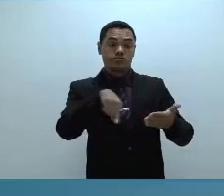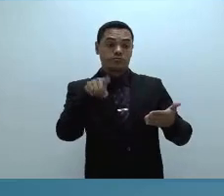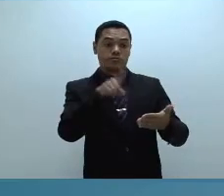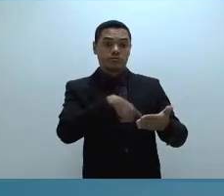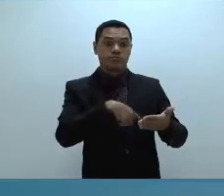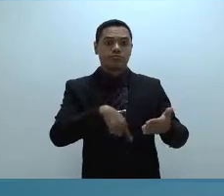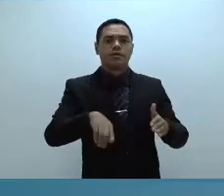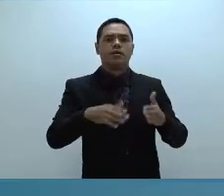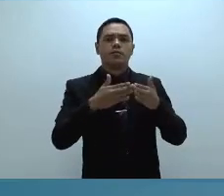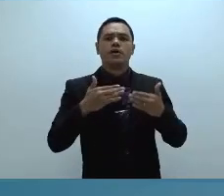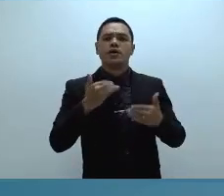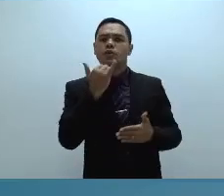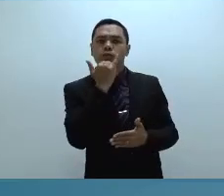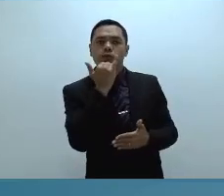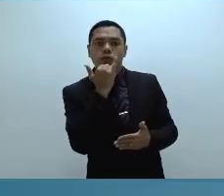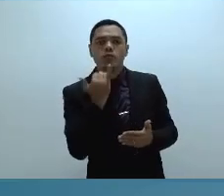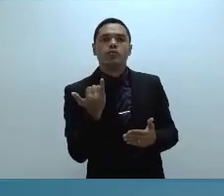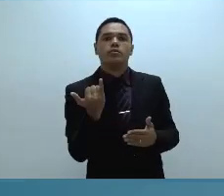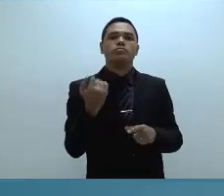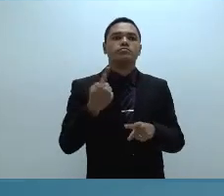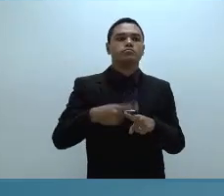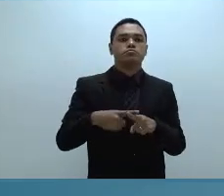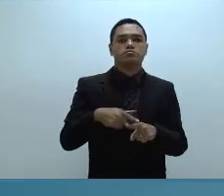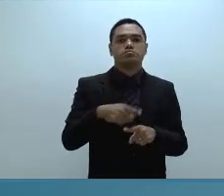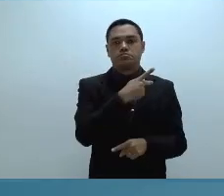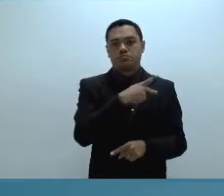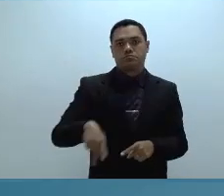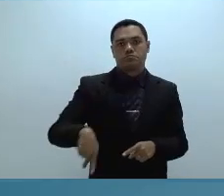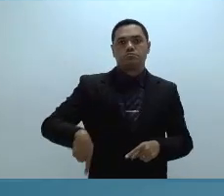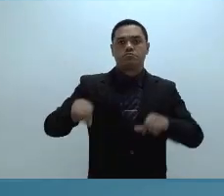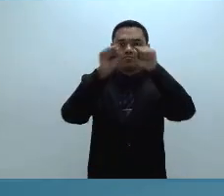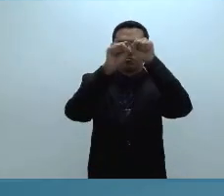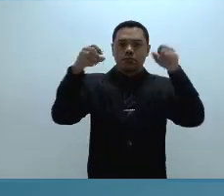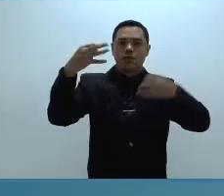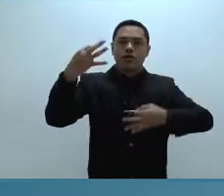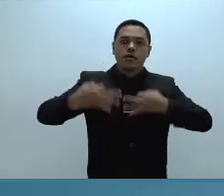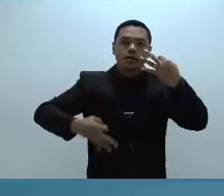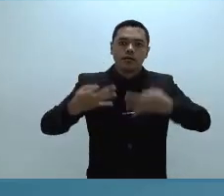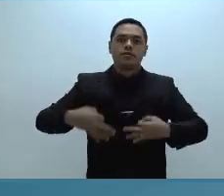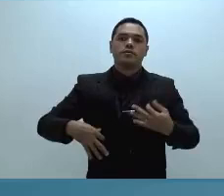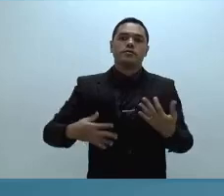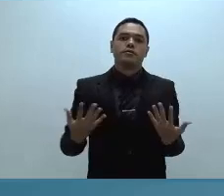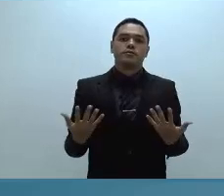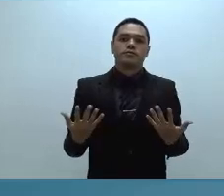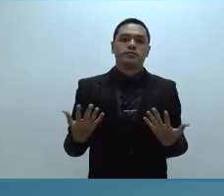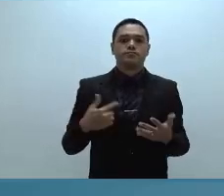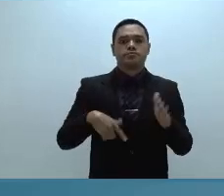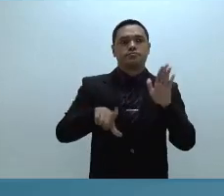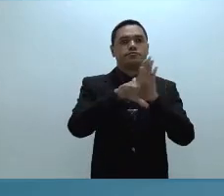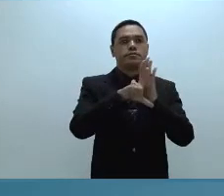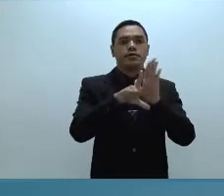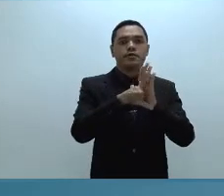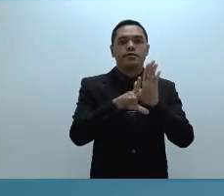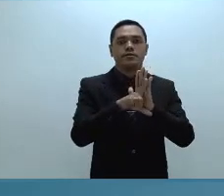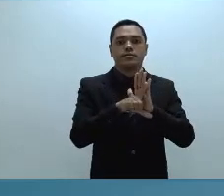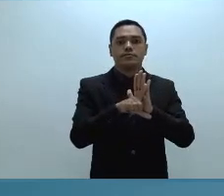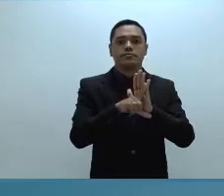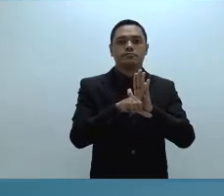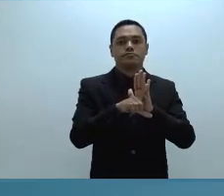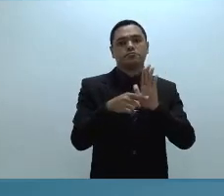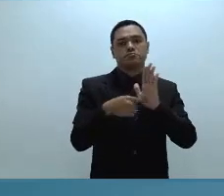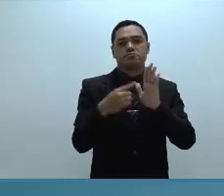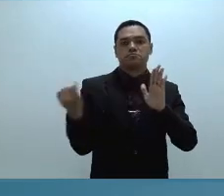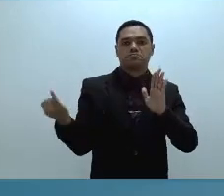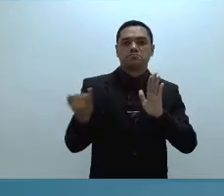retratação determinada pela presidência desse egrégio tribunal. Volta a ler, senhor, que é importante esse